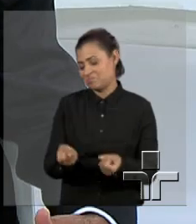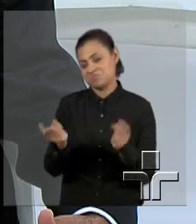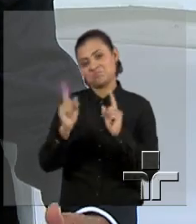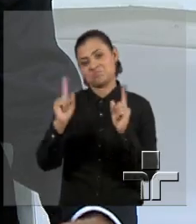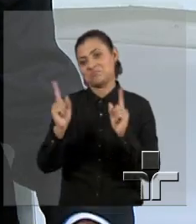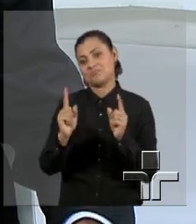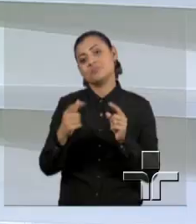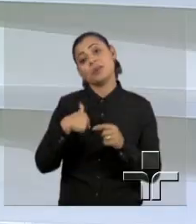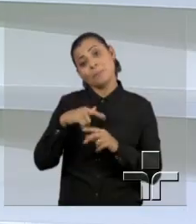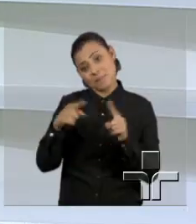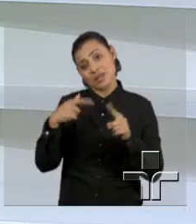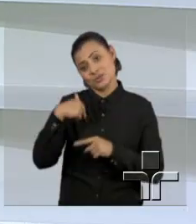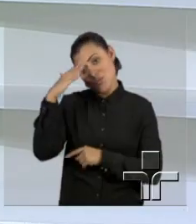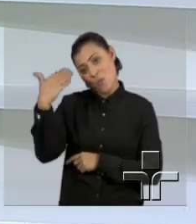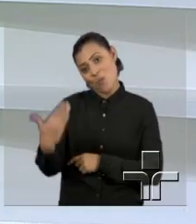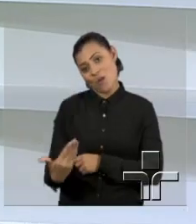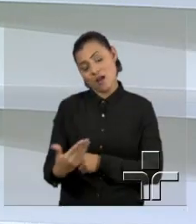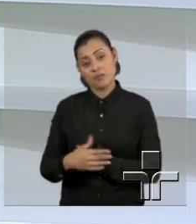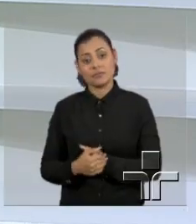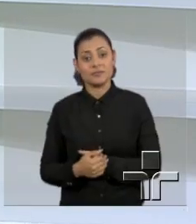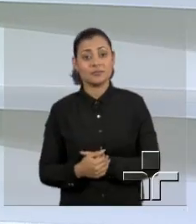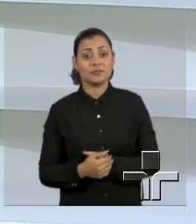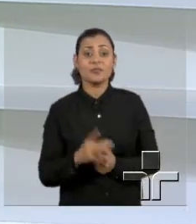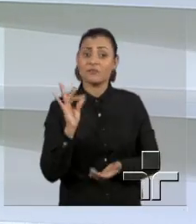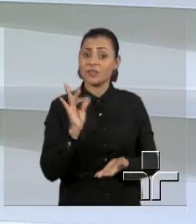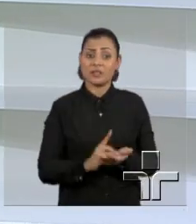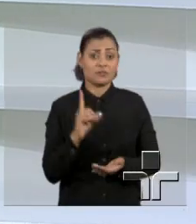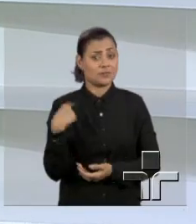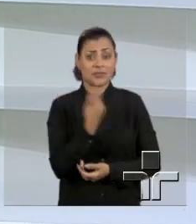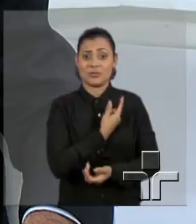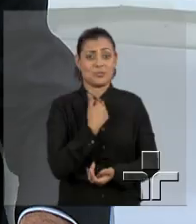embora muito honrado. É que para nós ainda não está de bom tamanho.